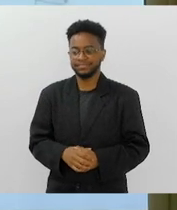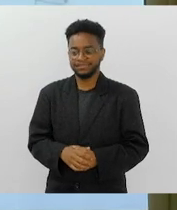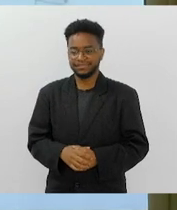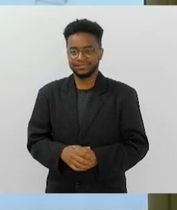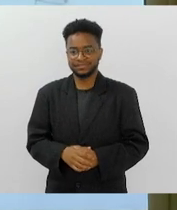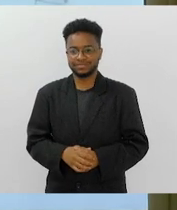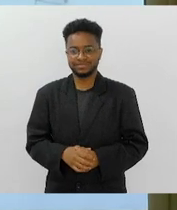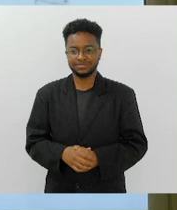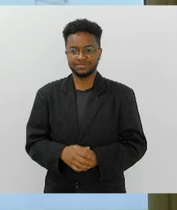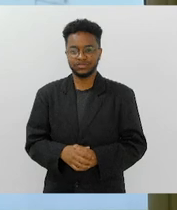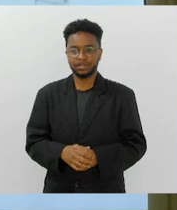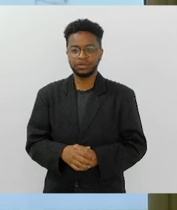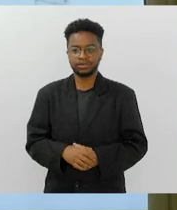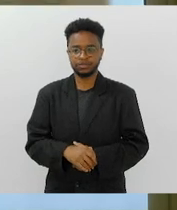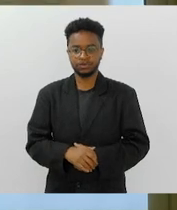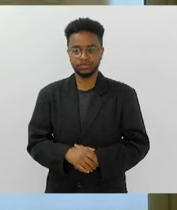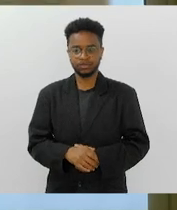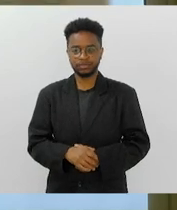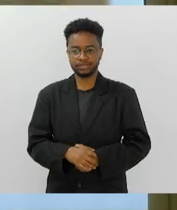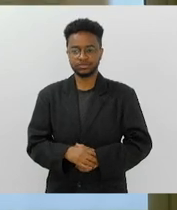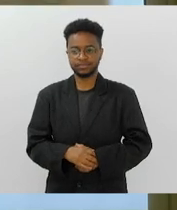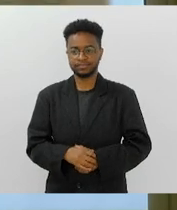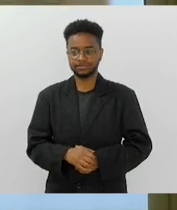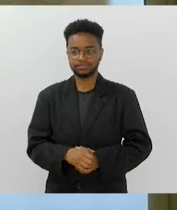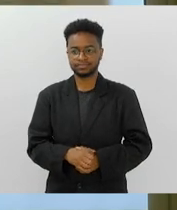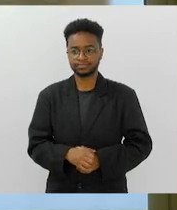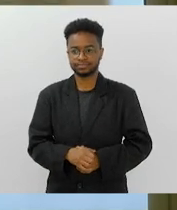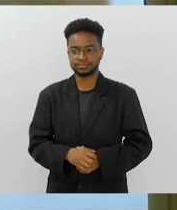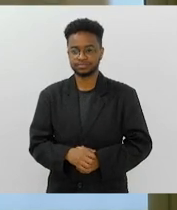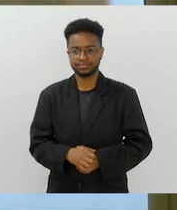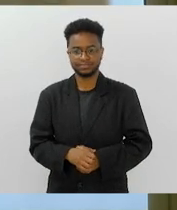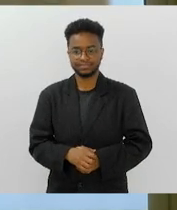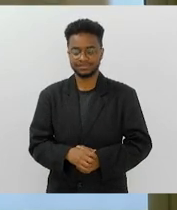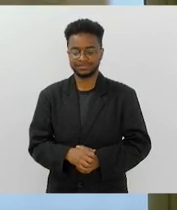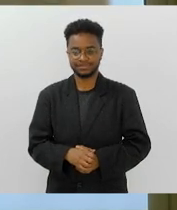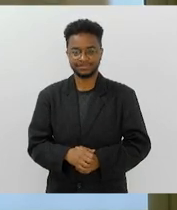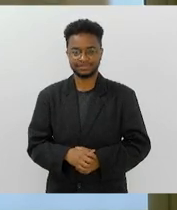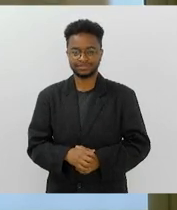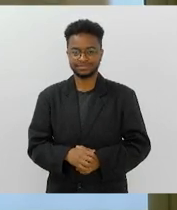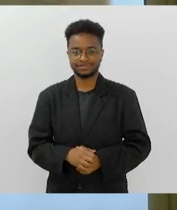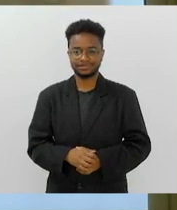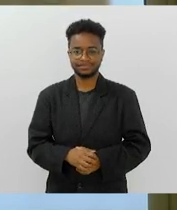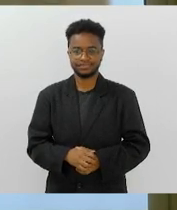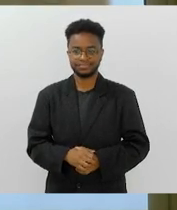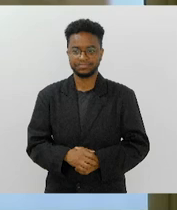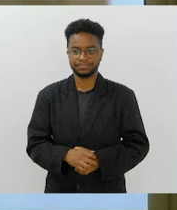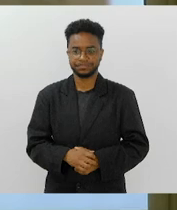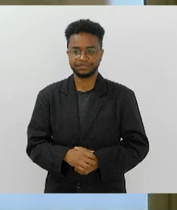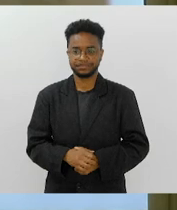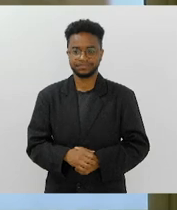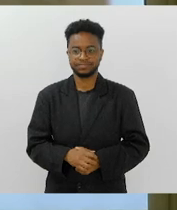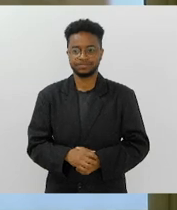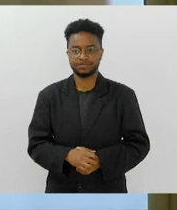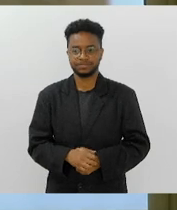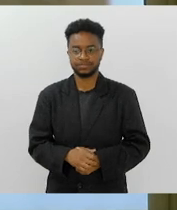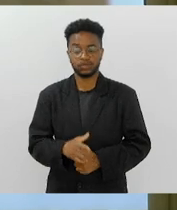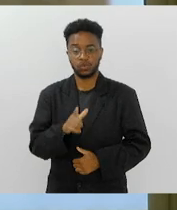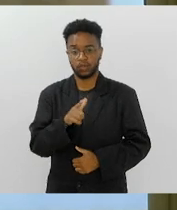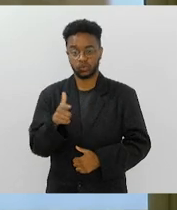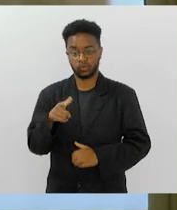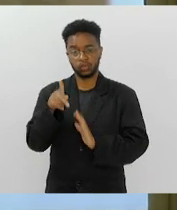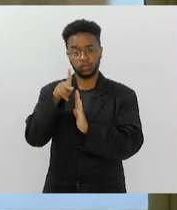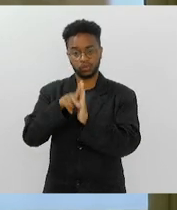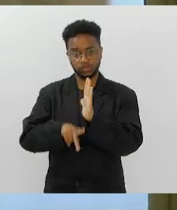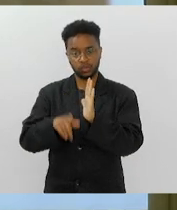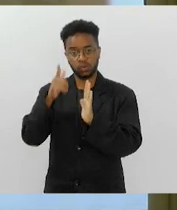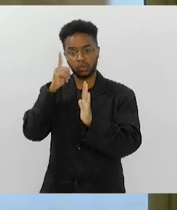Um dos projetos Mas a gente teve efetividade, ele, um projeto